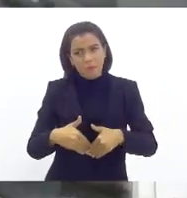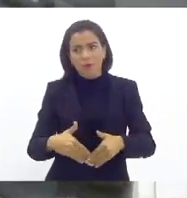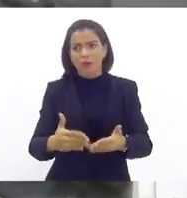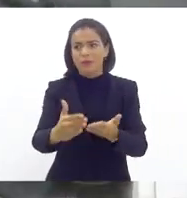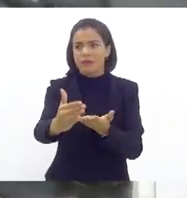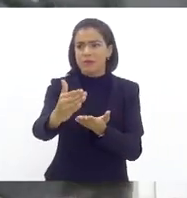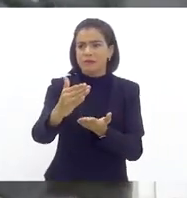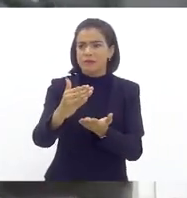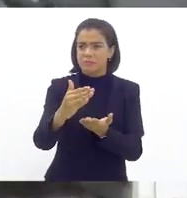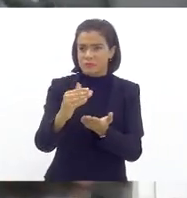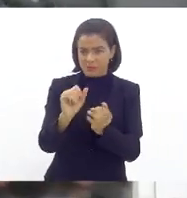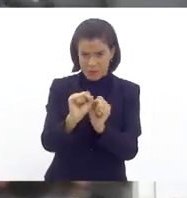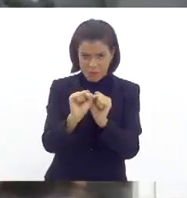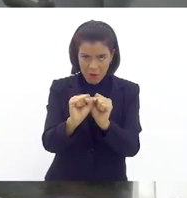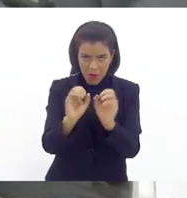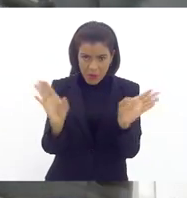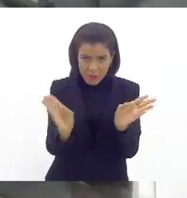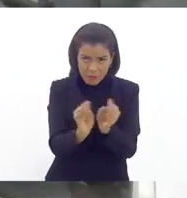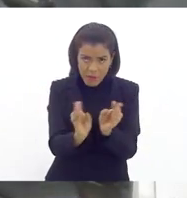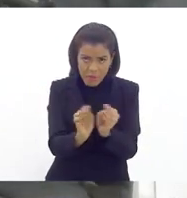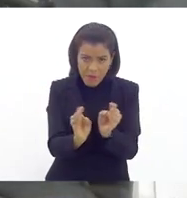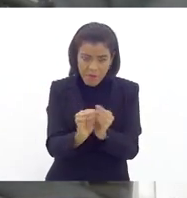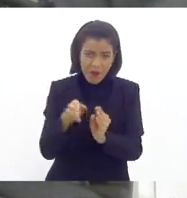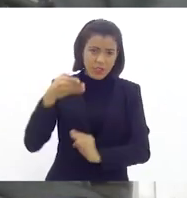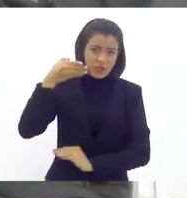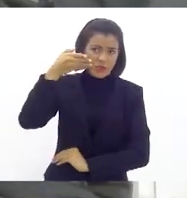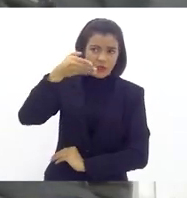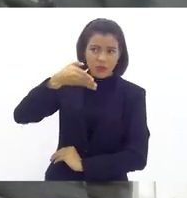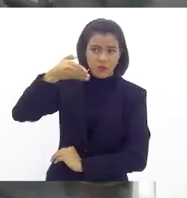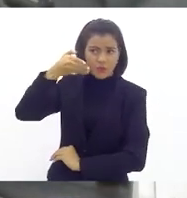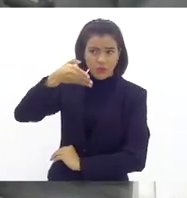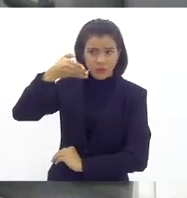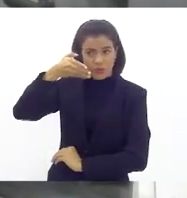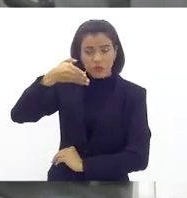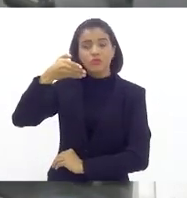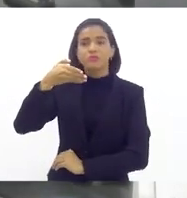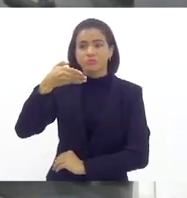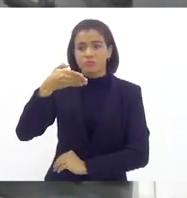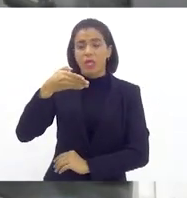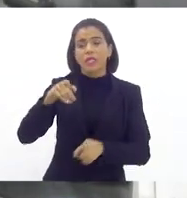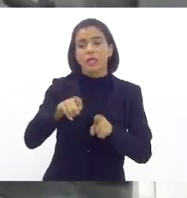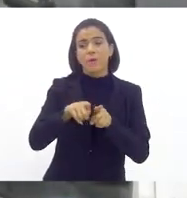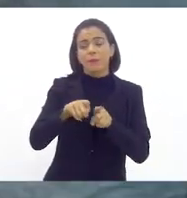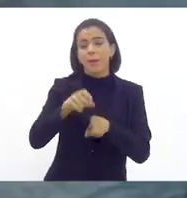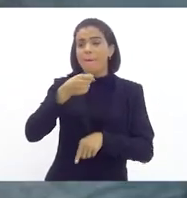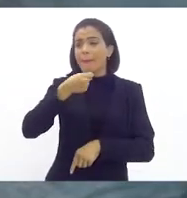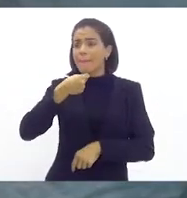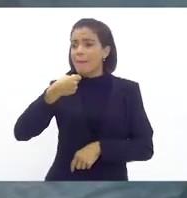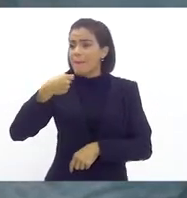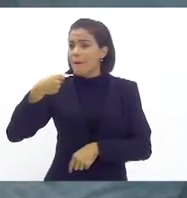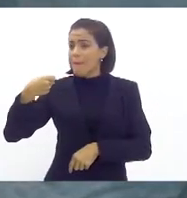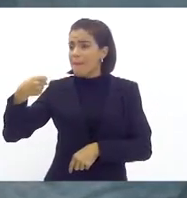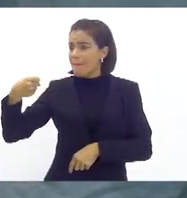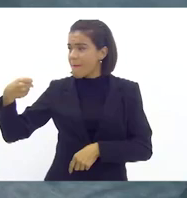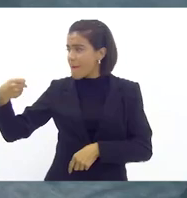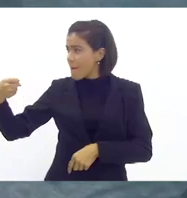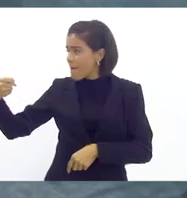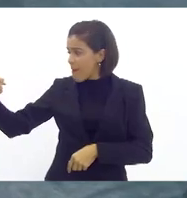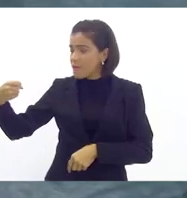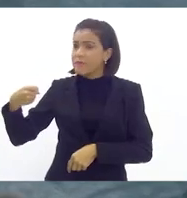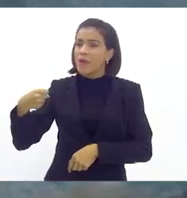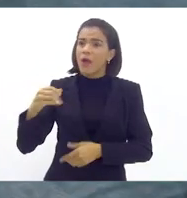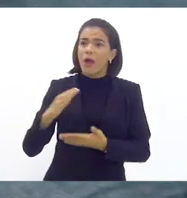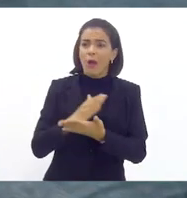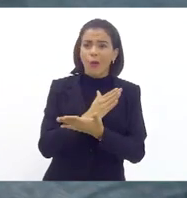início... Você podia fazer uma brevíssima introdução? Eu também, a gente passava a palavra para os membros da mesa, tem alguns que têm